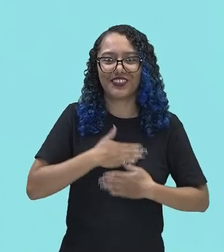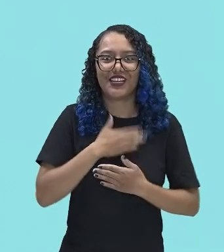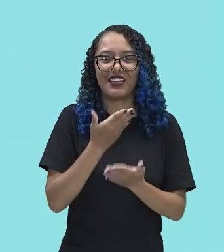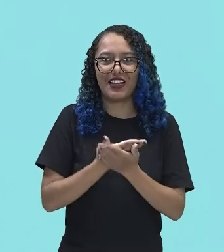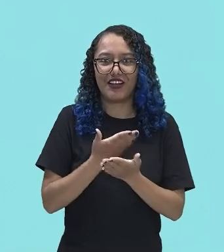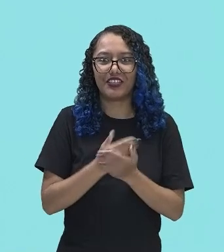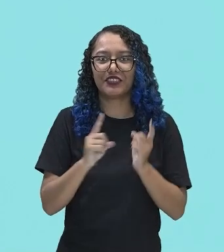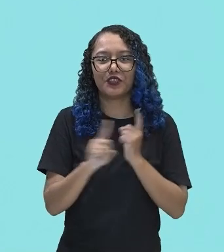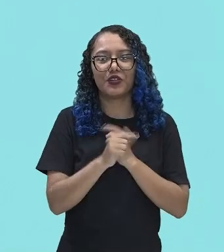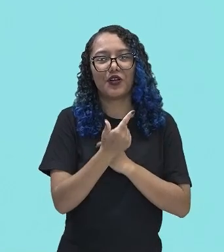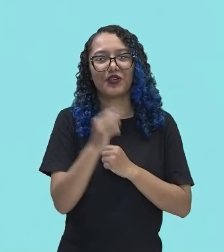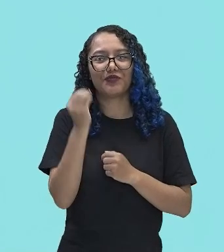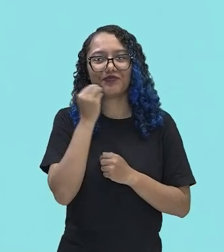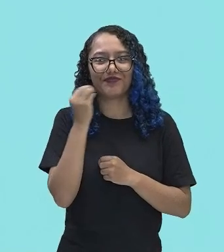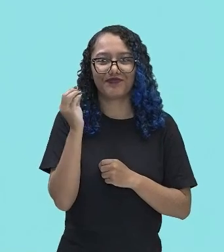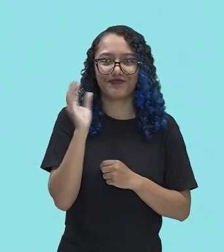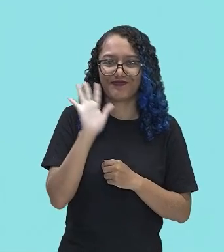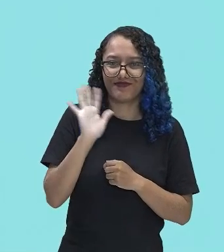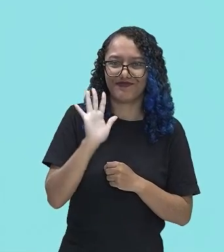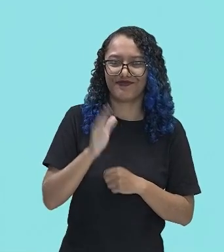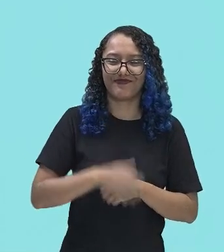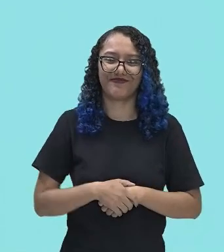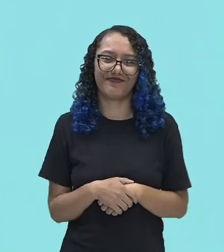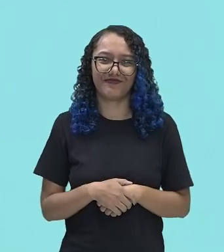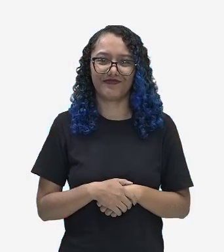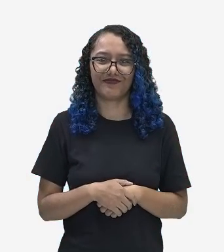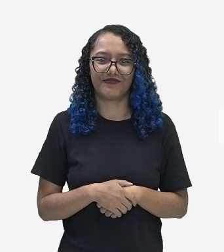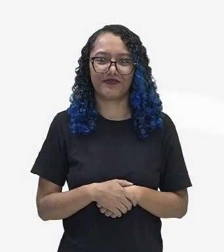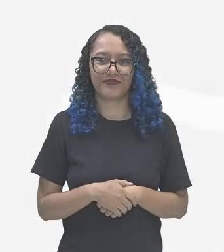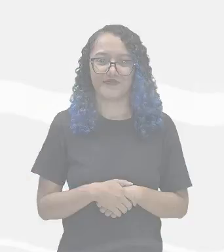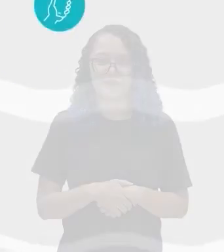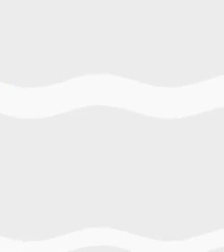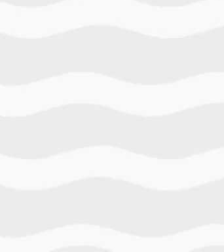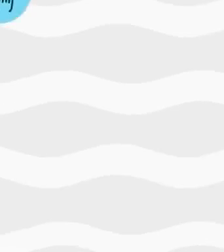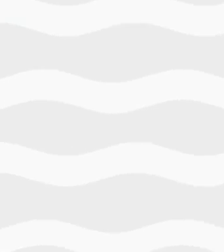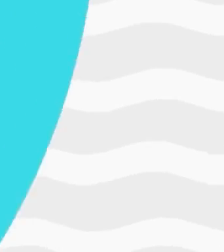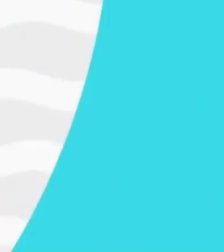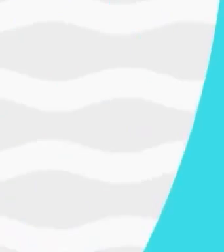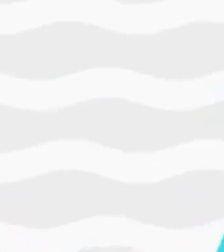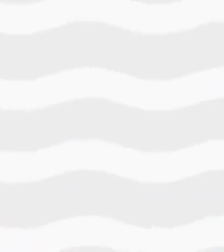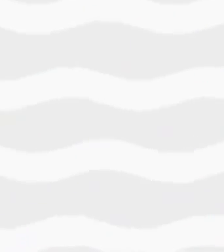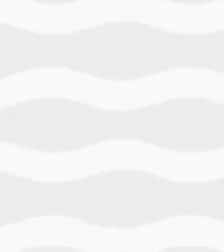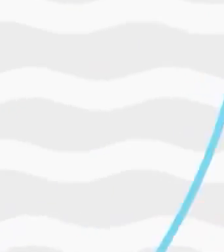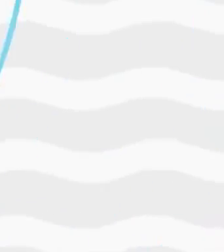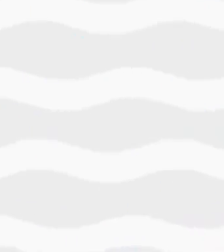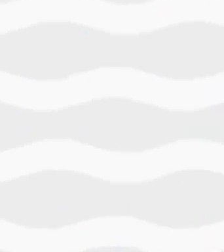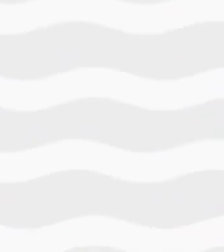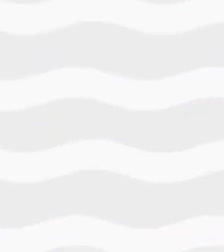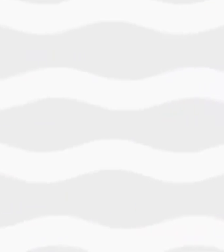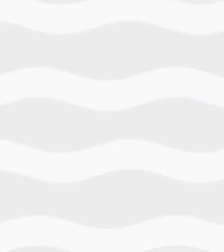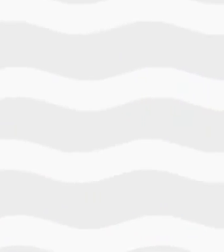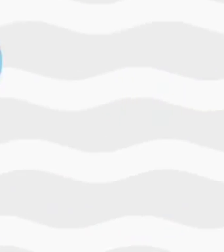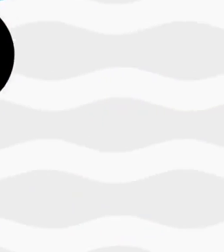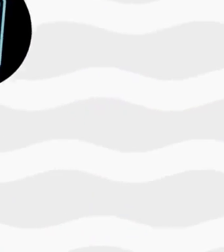aula e até a próxima. Tchau, tchau!